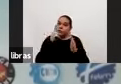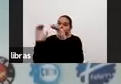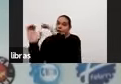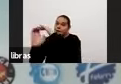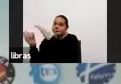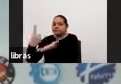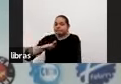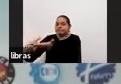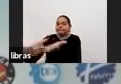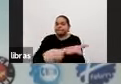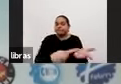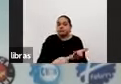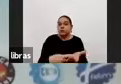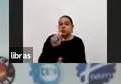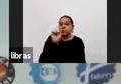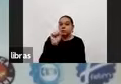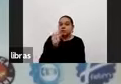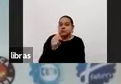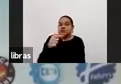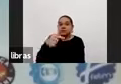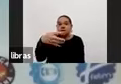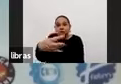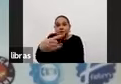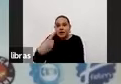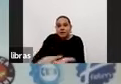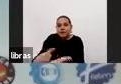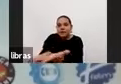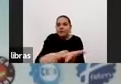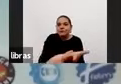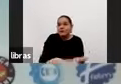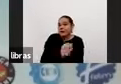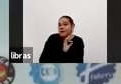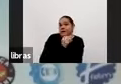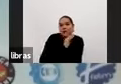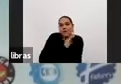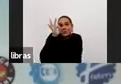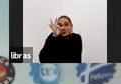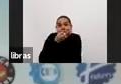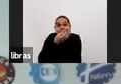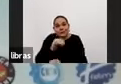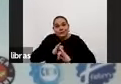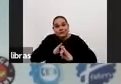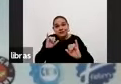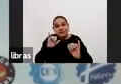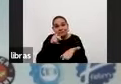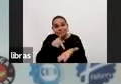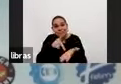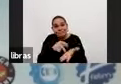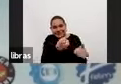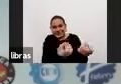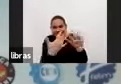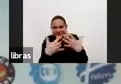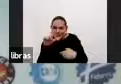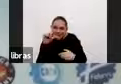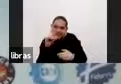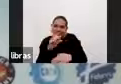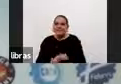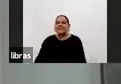8.574 acordos no primeiro semestre. É uma ótima notícia, Fausto. Então, vamos falar sobre ela com você.